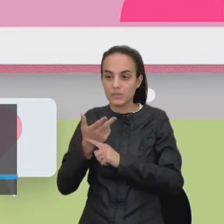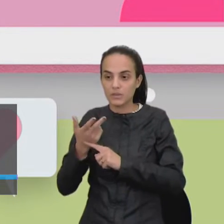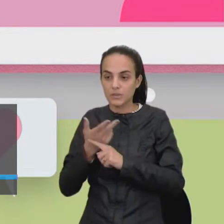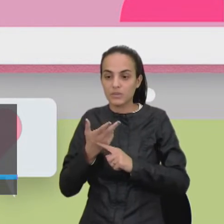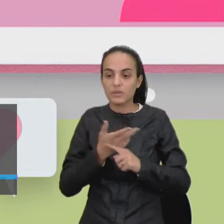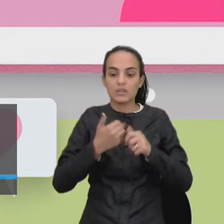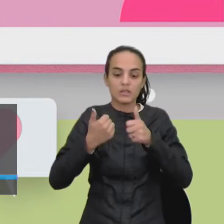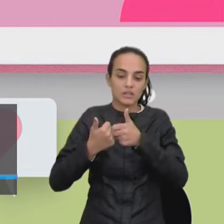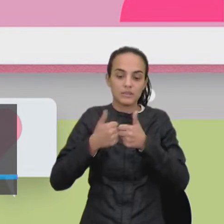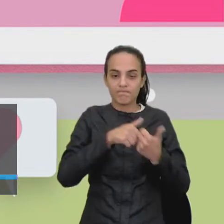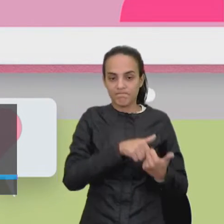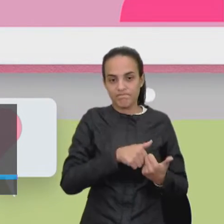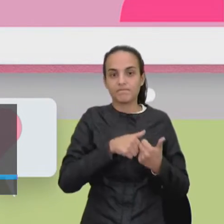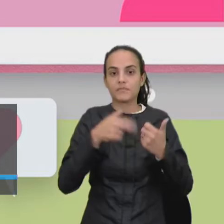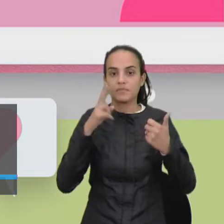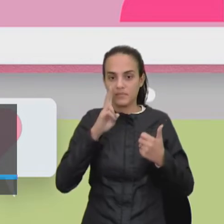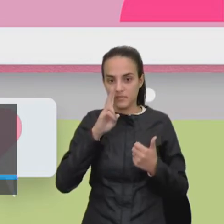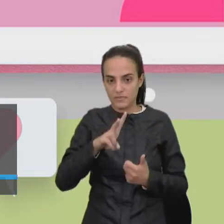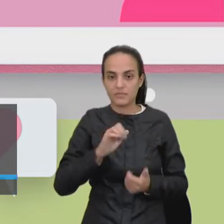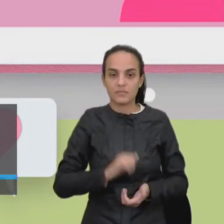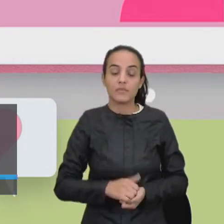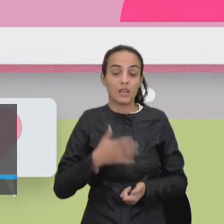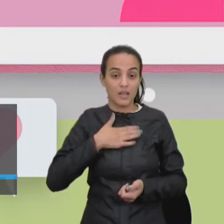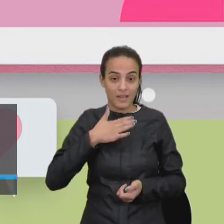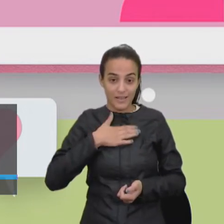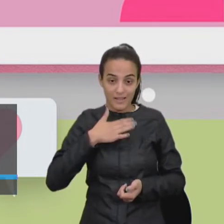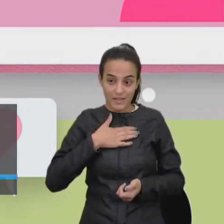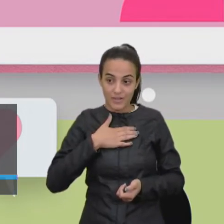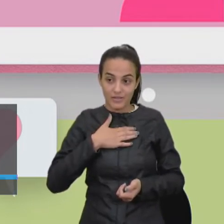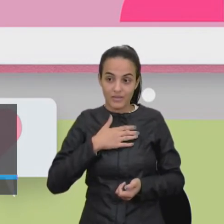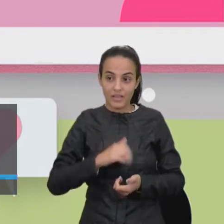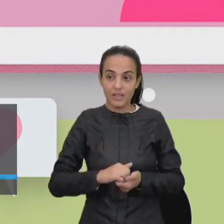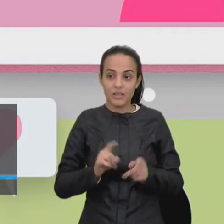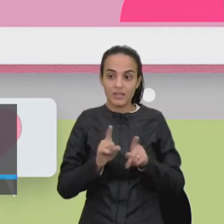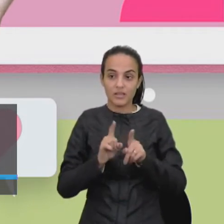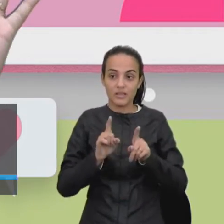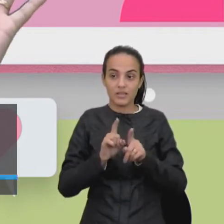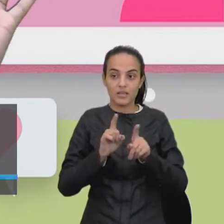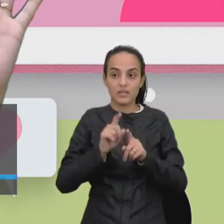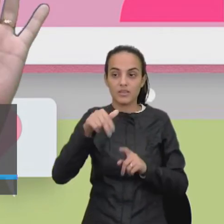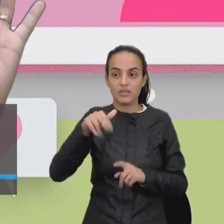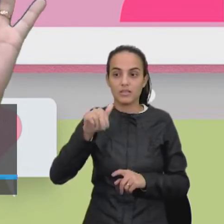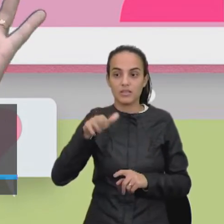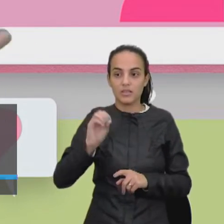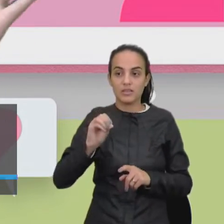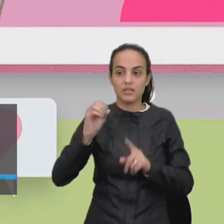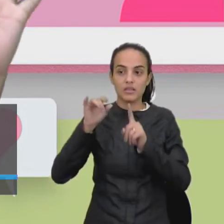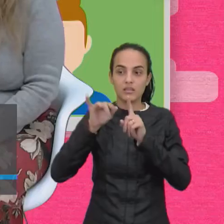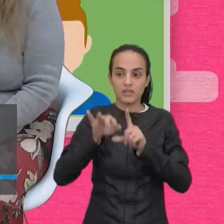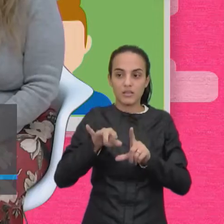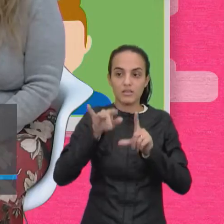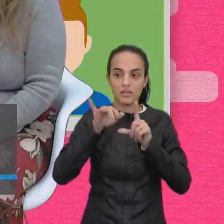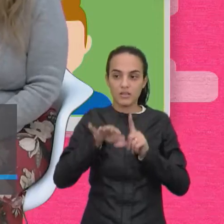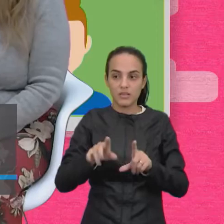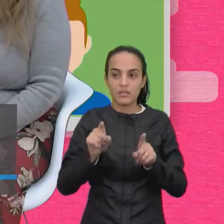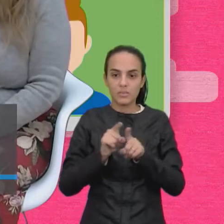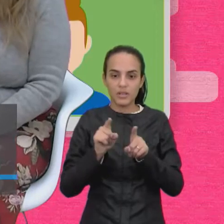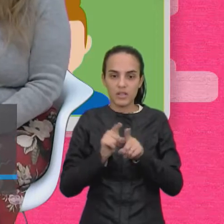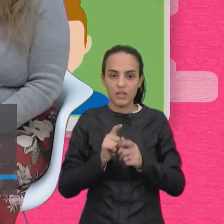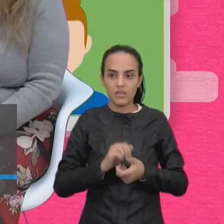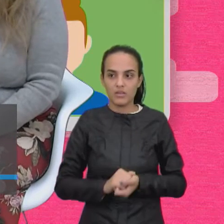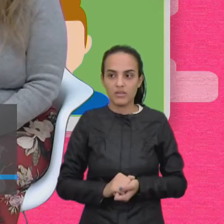seguidores incansavelmente, né? Eu tô aqui no nano influenciador, né, Pro Fernanda? E você, como é que tá? Estou no